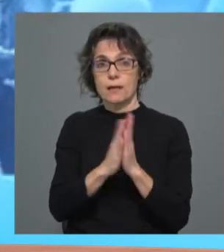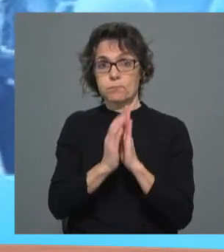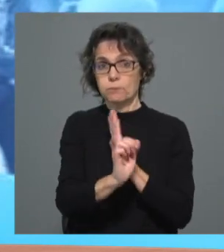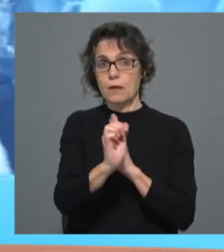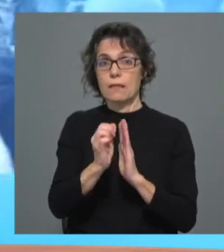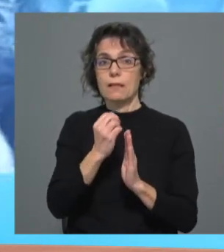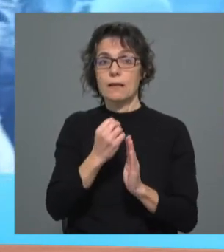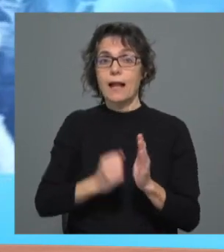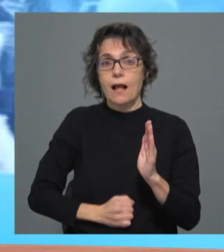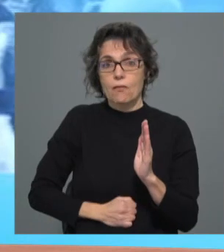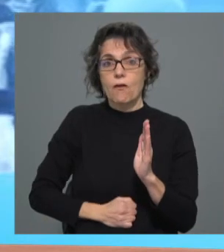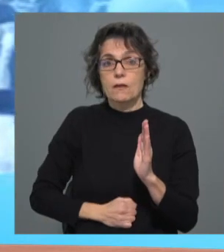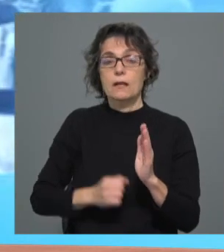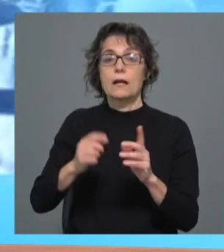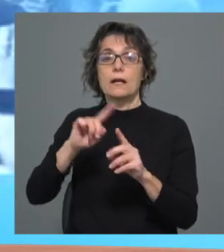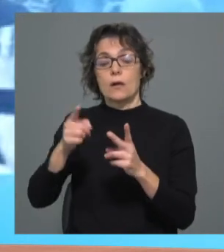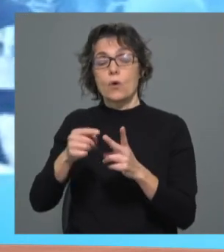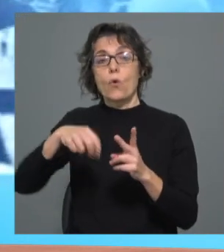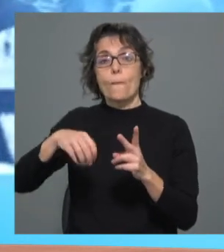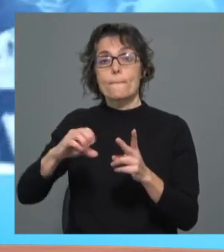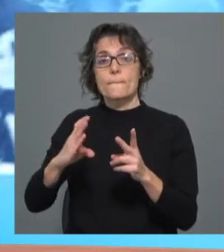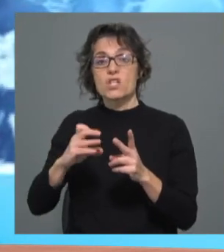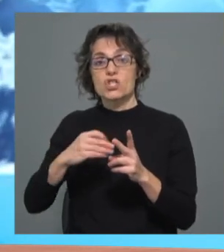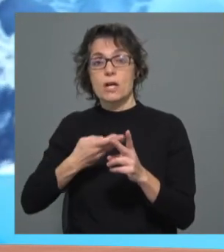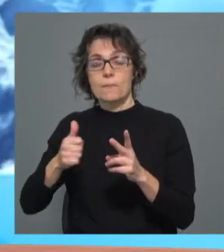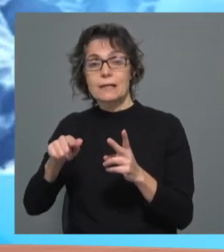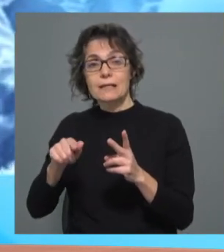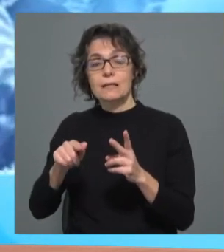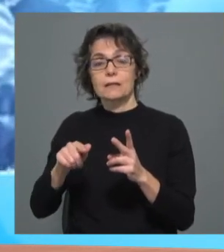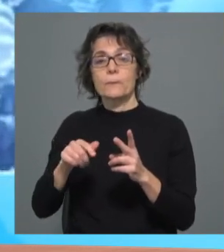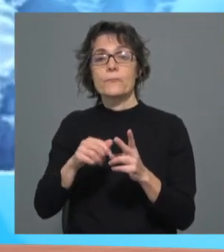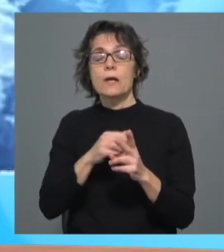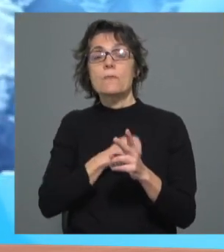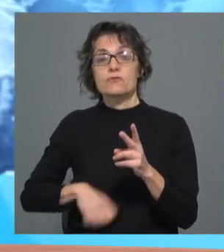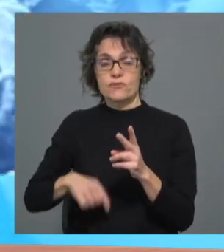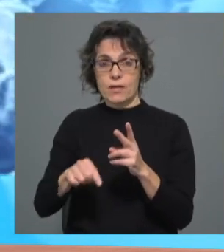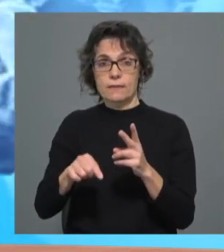o Machaba é protestante